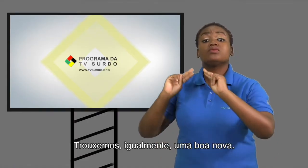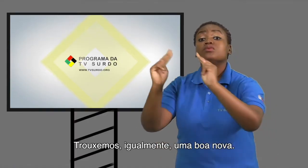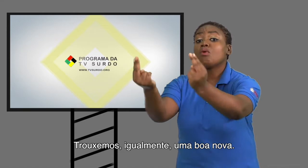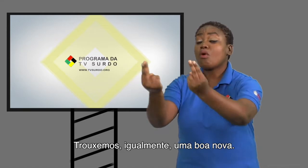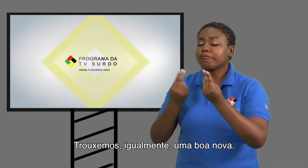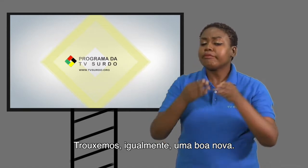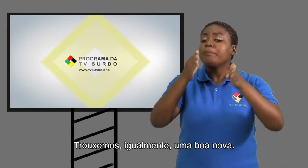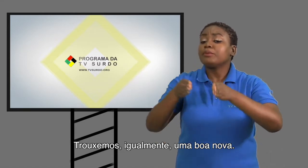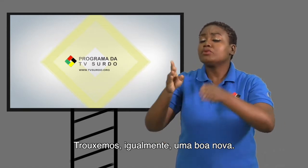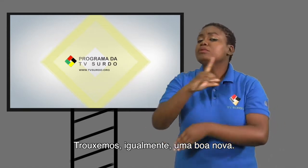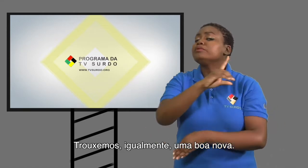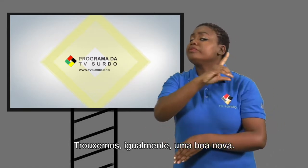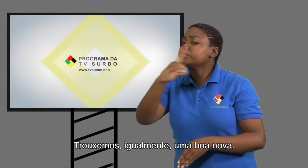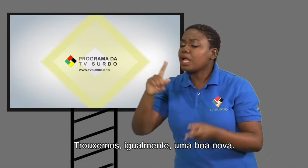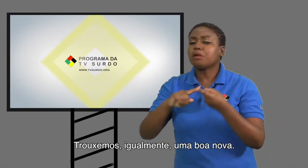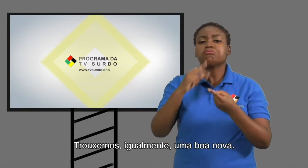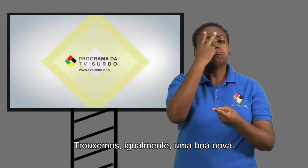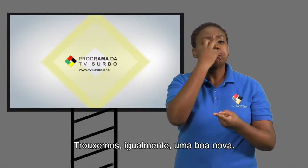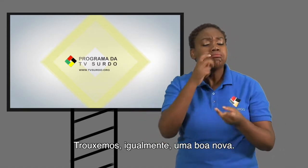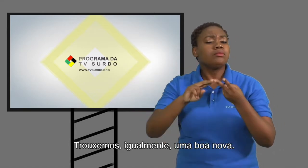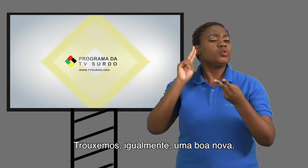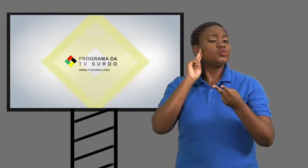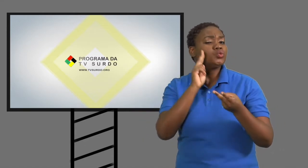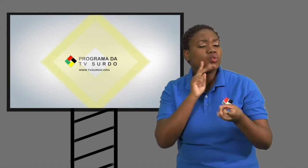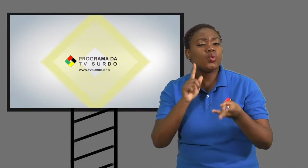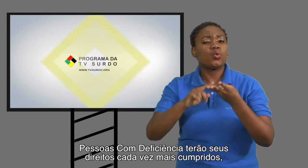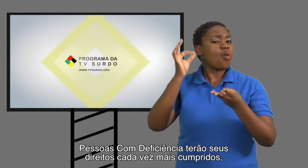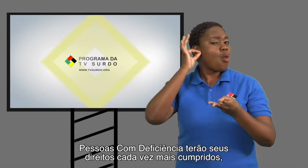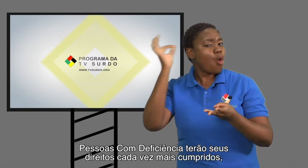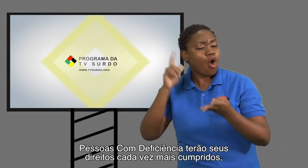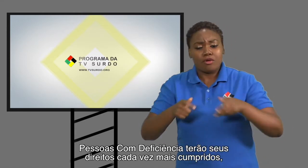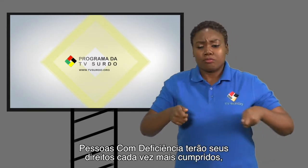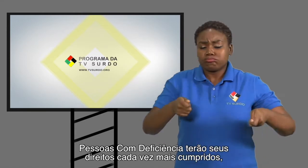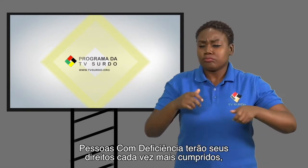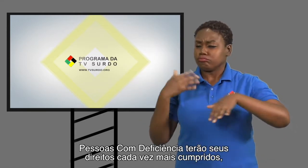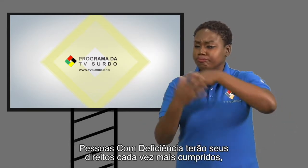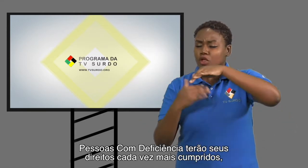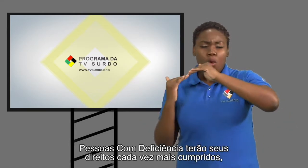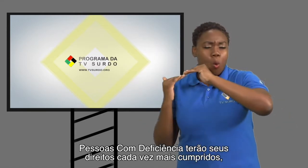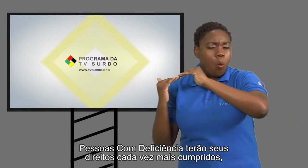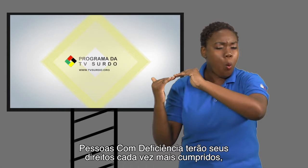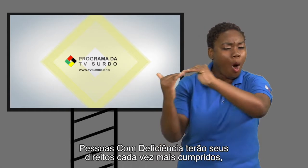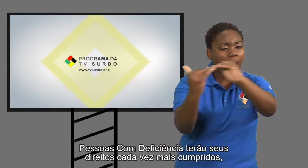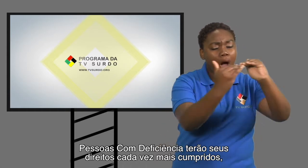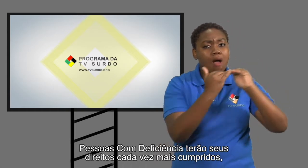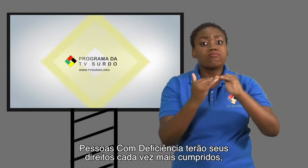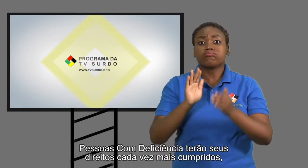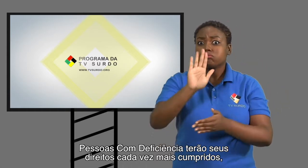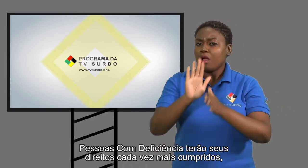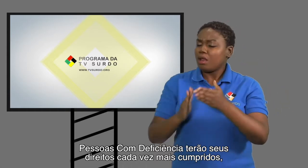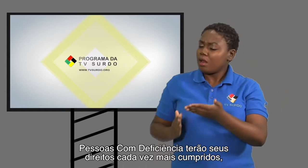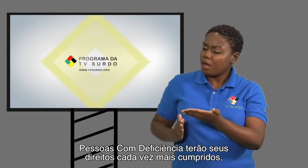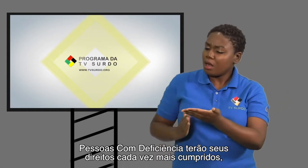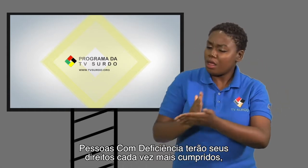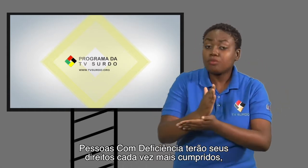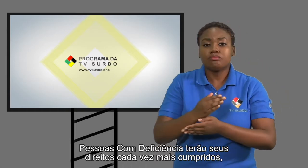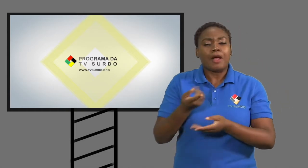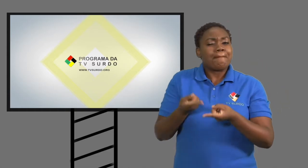Trouxemos igualmente uma boa nova. Pessoas com deficiência terão seus direitos cada vez mais